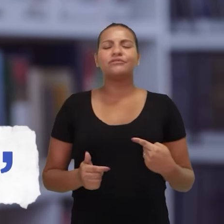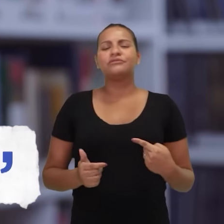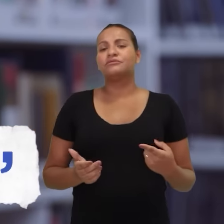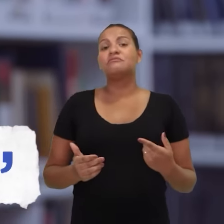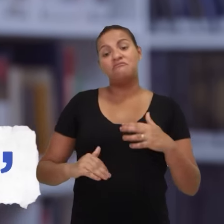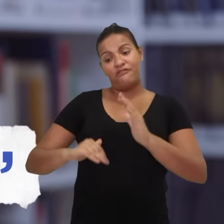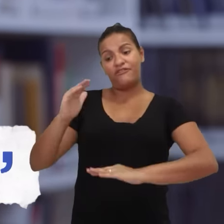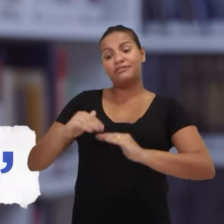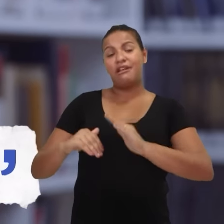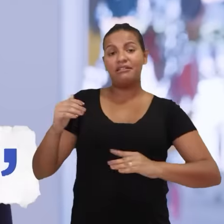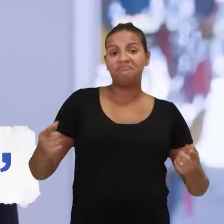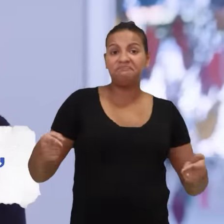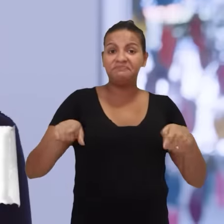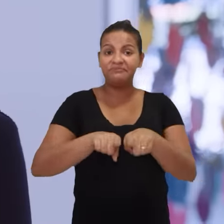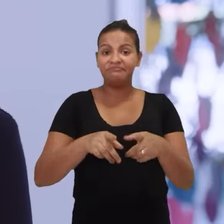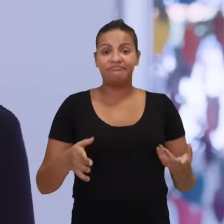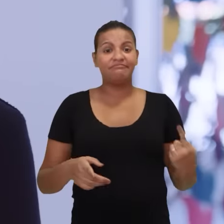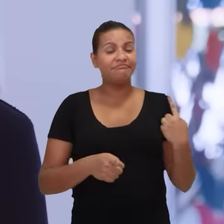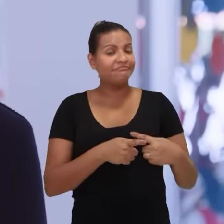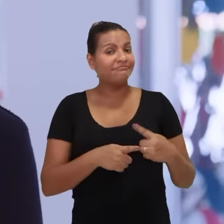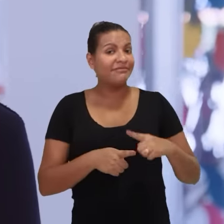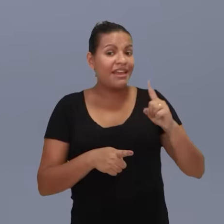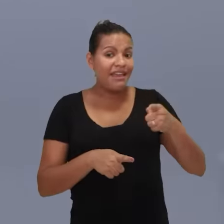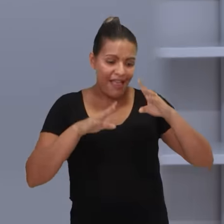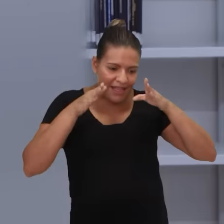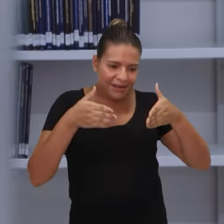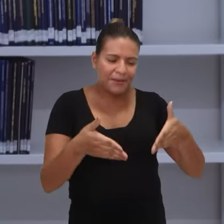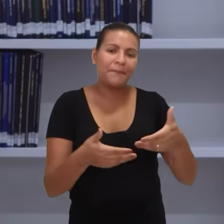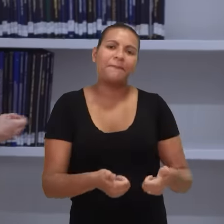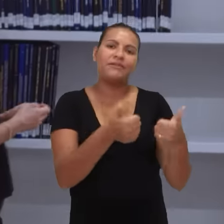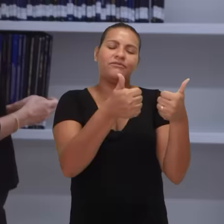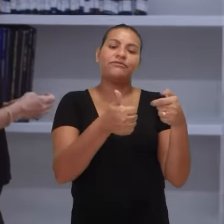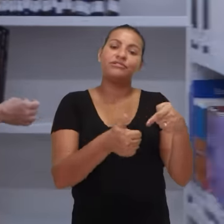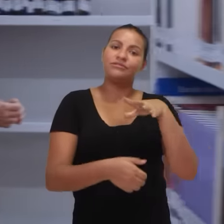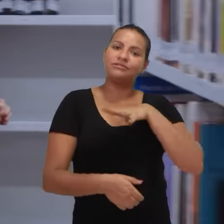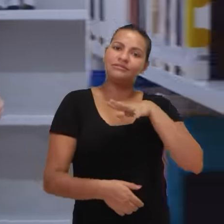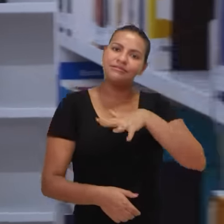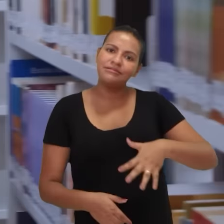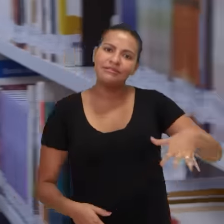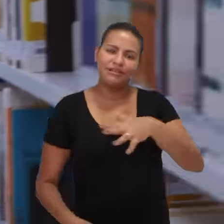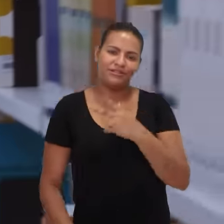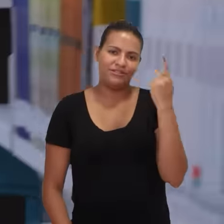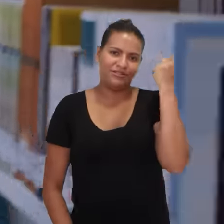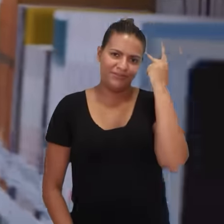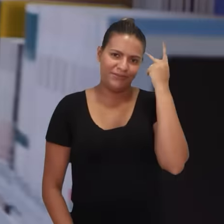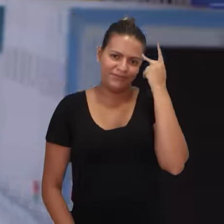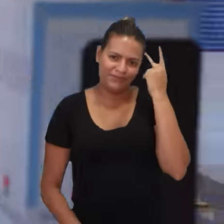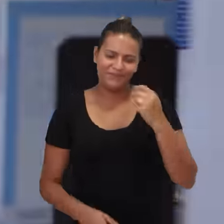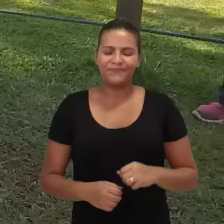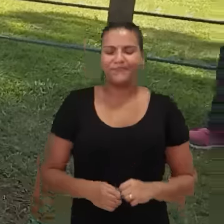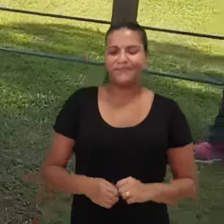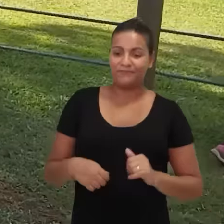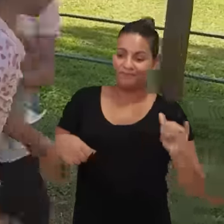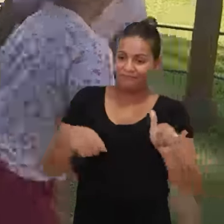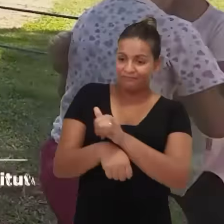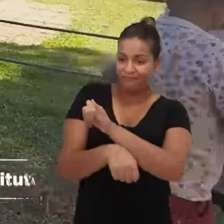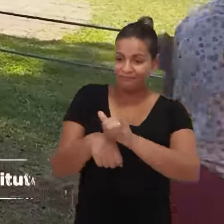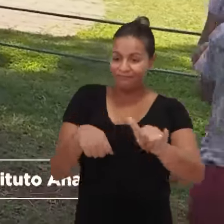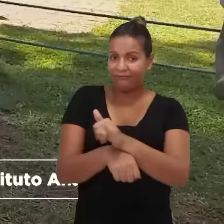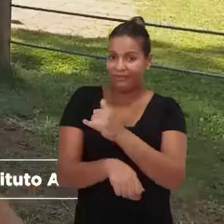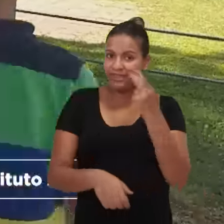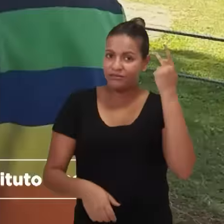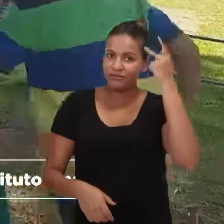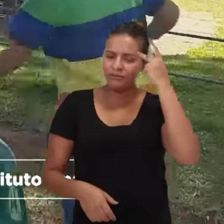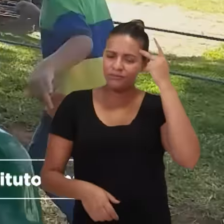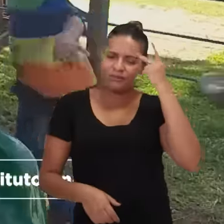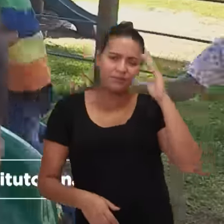Essa é uma obra coletiva, é uma obra da cidade. principal estratégia de São Paulo para aumentar o número de vagas